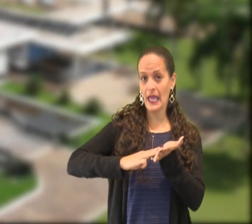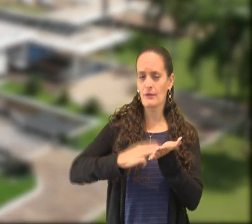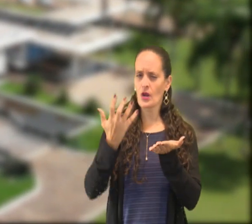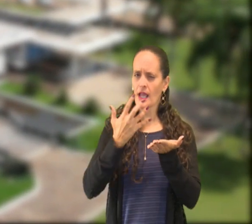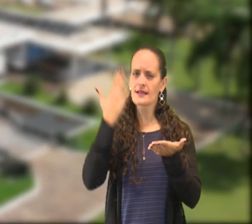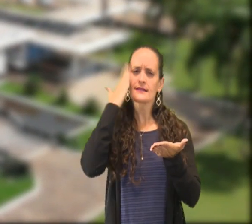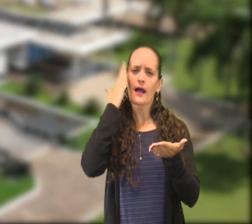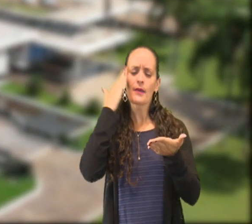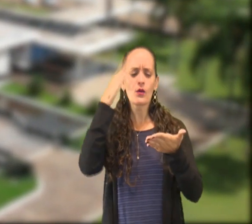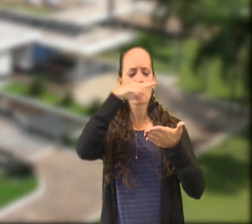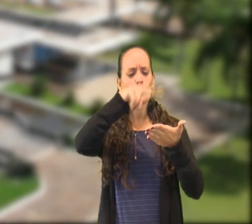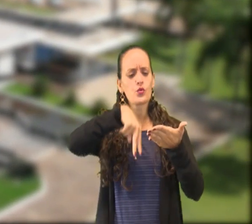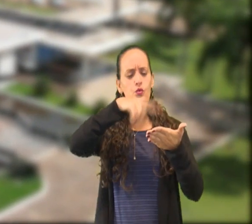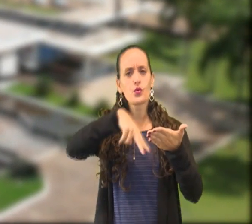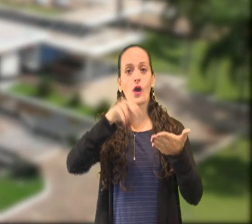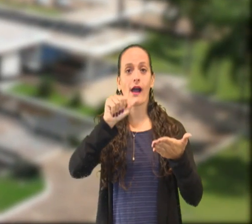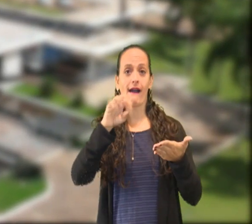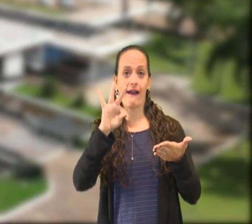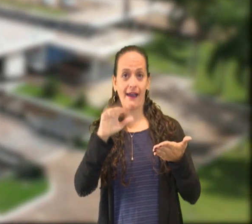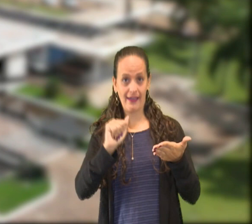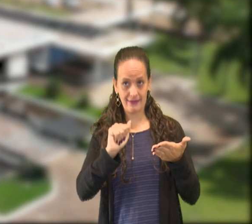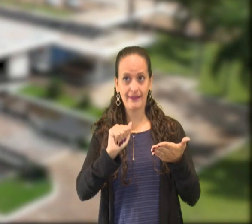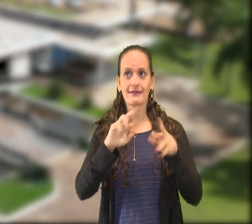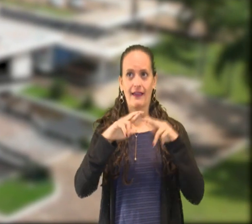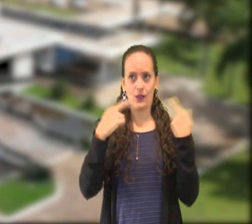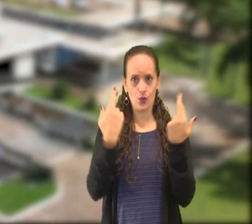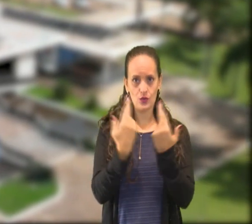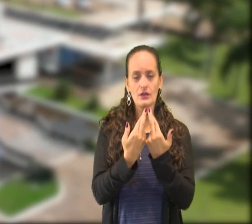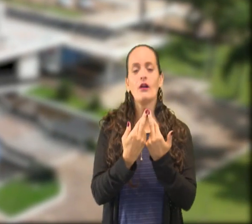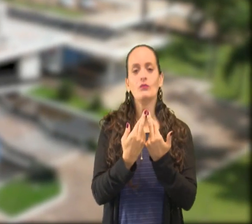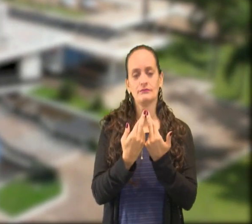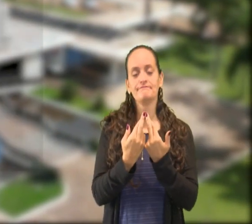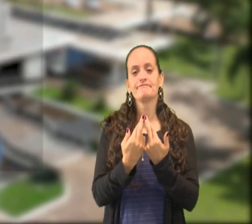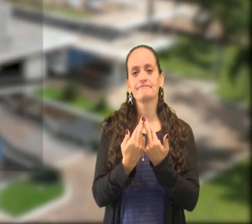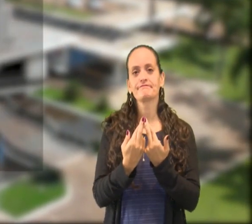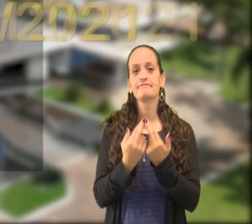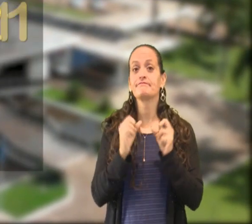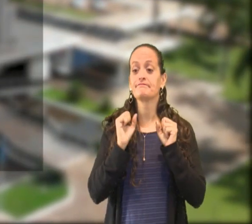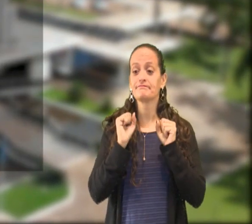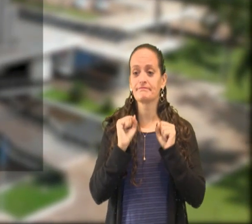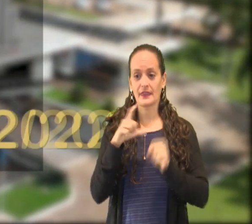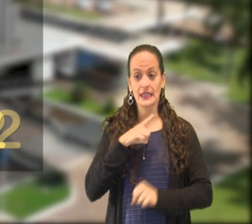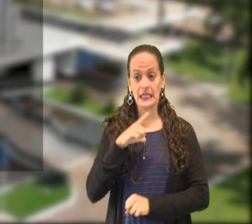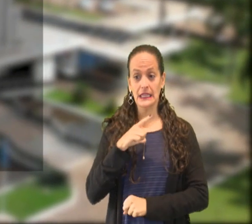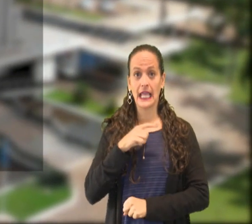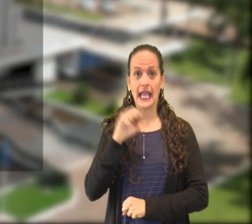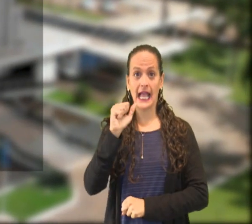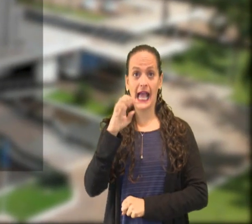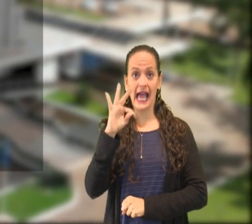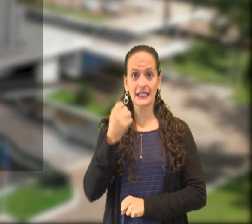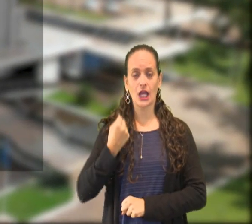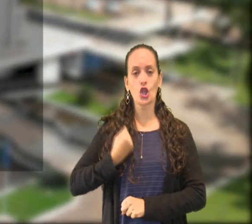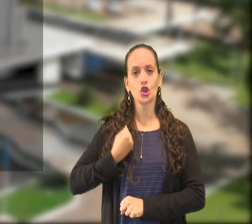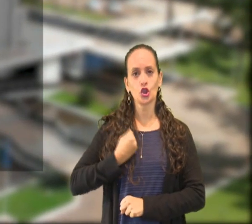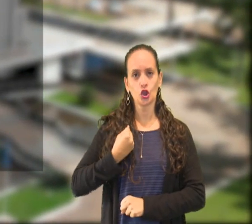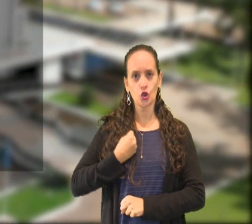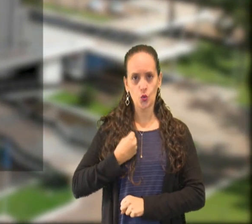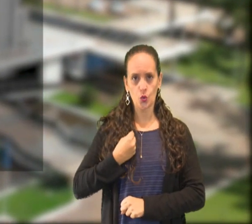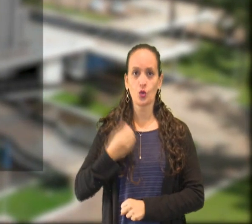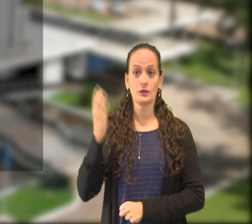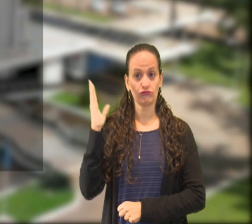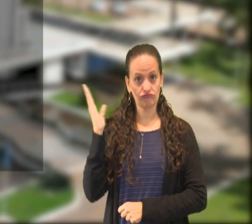minutas das atas das 4 últimas sessões da Assembleia de nossa Igreja, atas números 1048